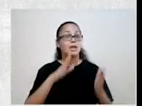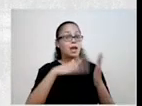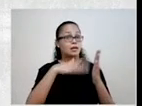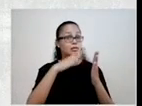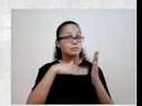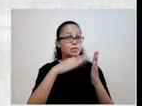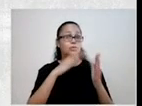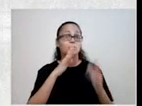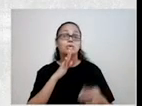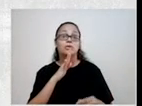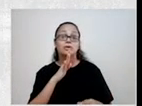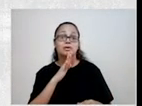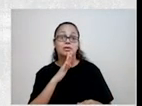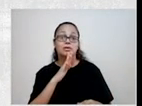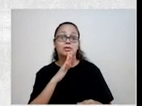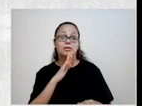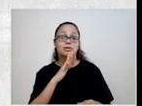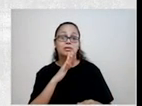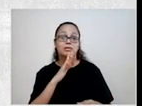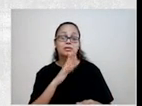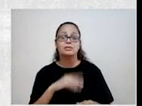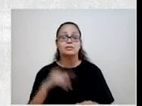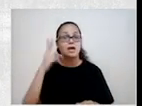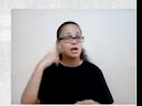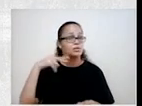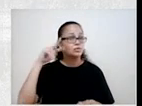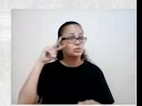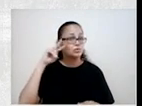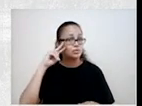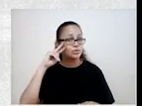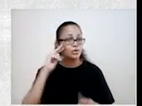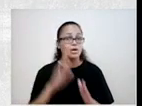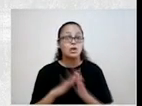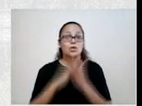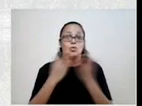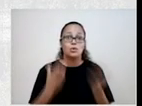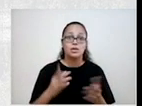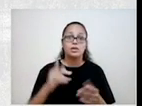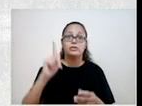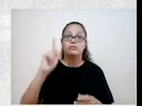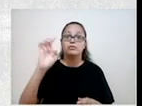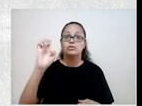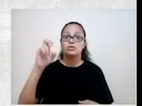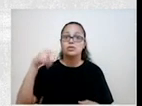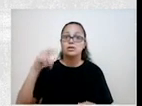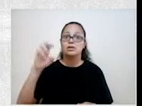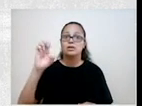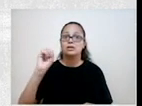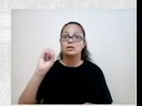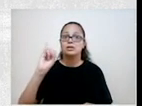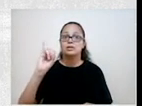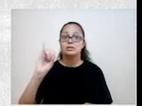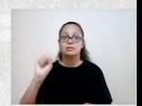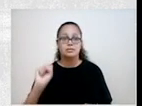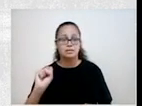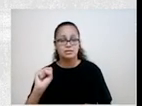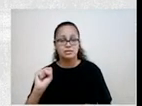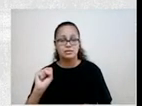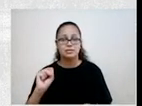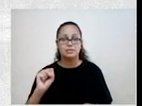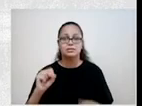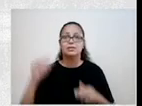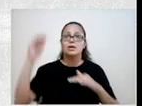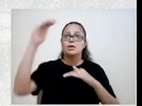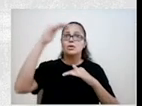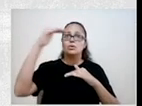de Michelangelo são as histórias do livro do Gênesis e do Juízo Final, pintadas no teto e no altar da